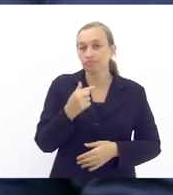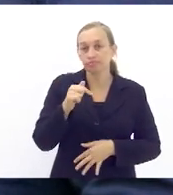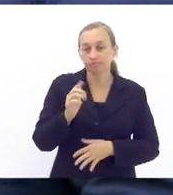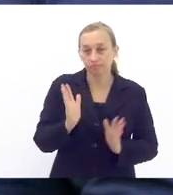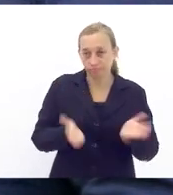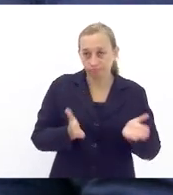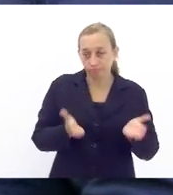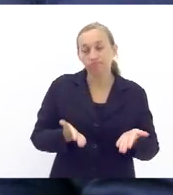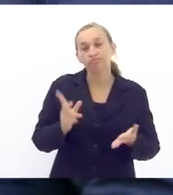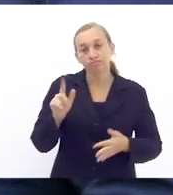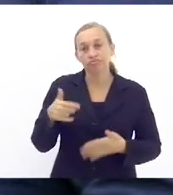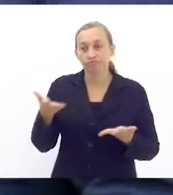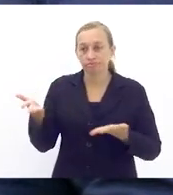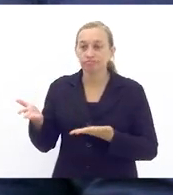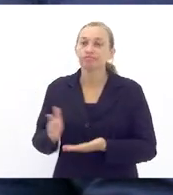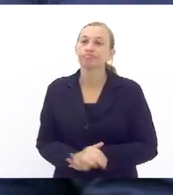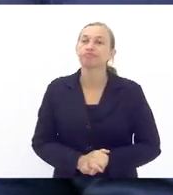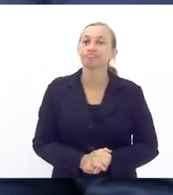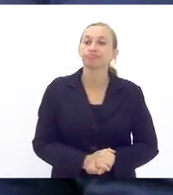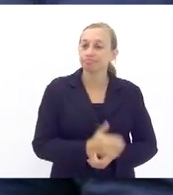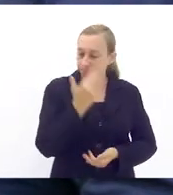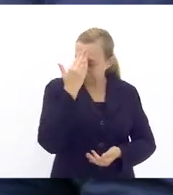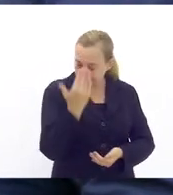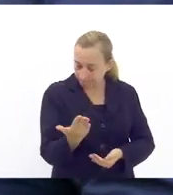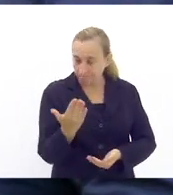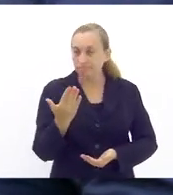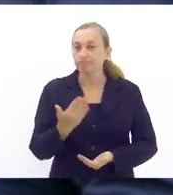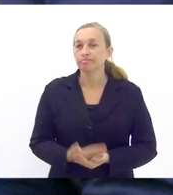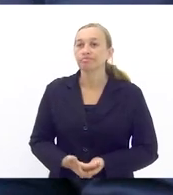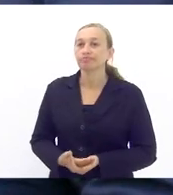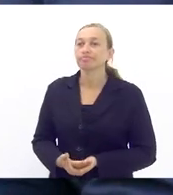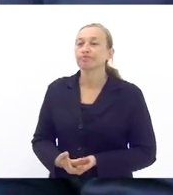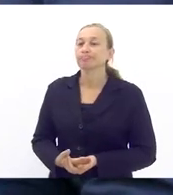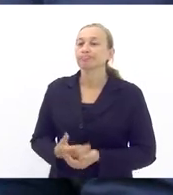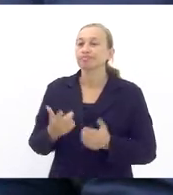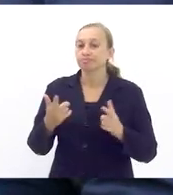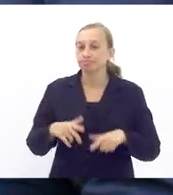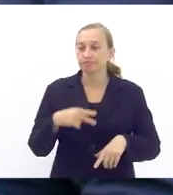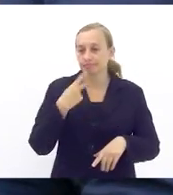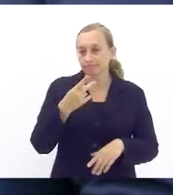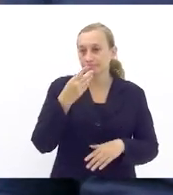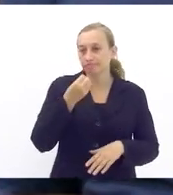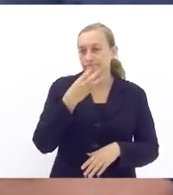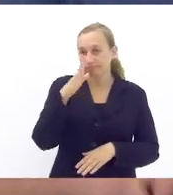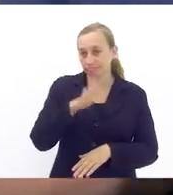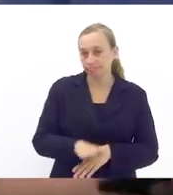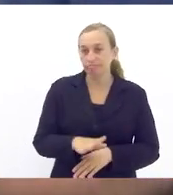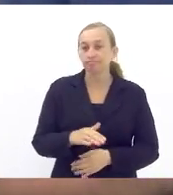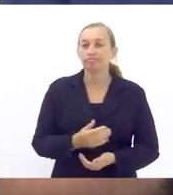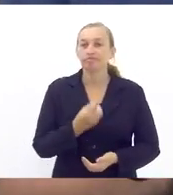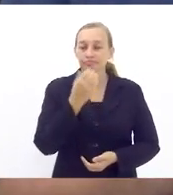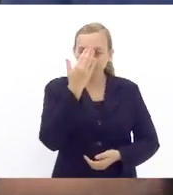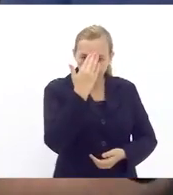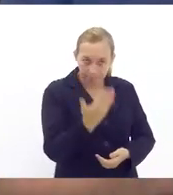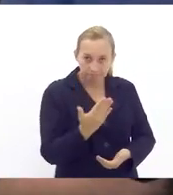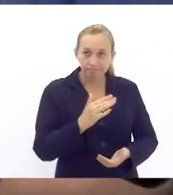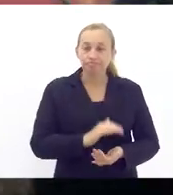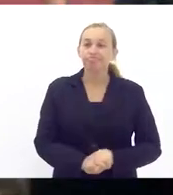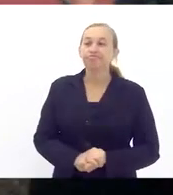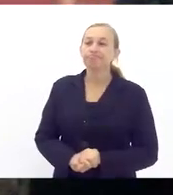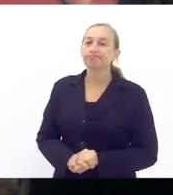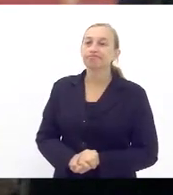são essas e muito obrigado pelo espaço de fala boa tarde obrigado Felipe